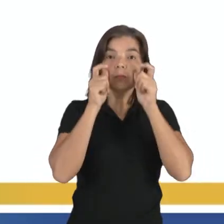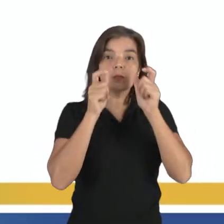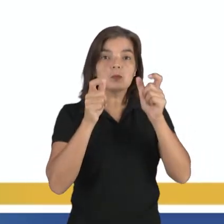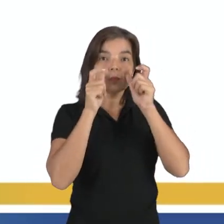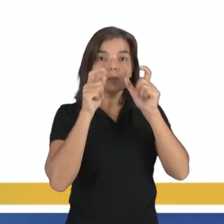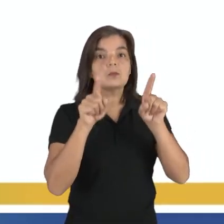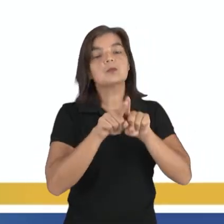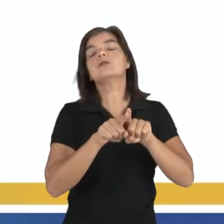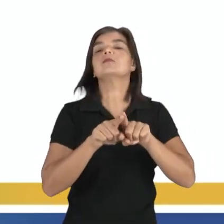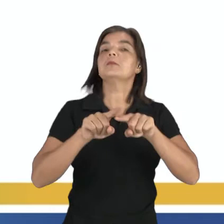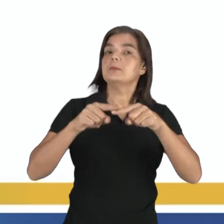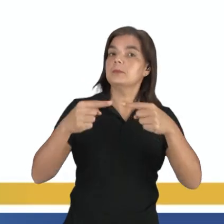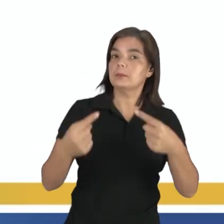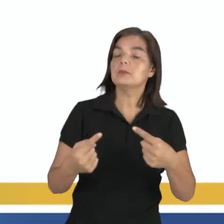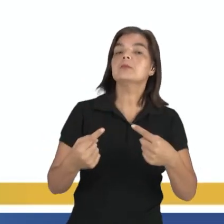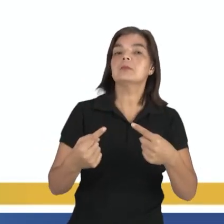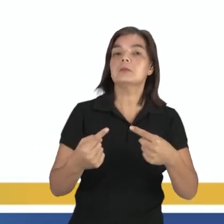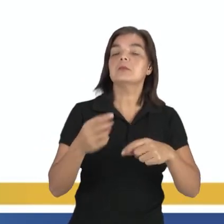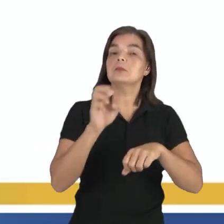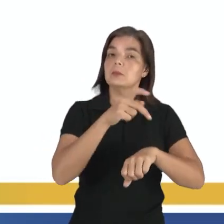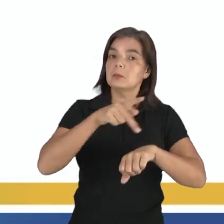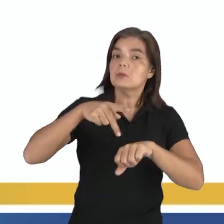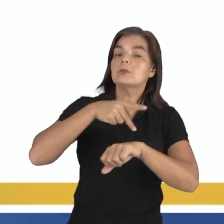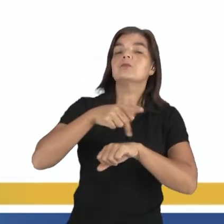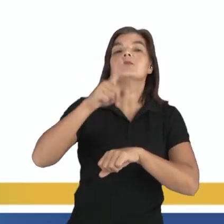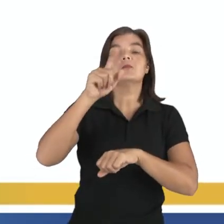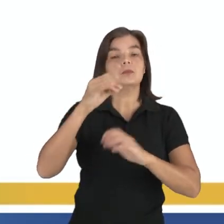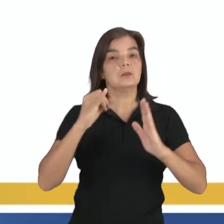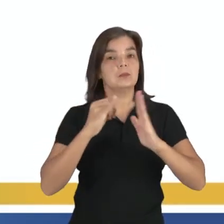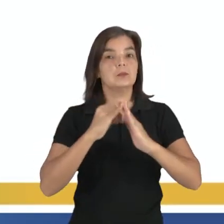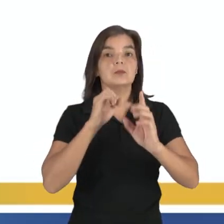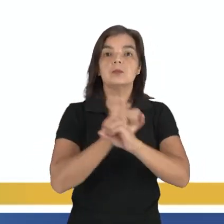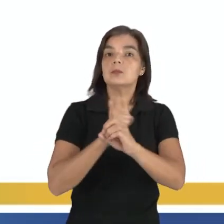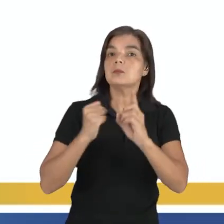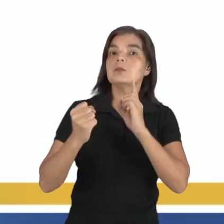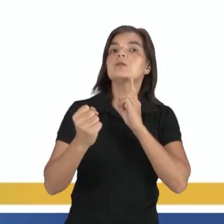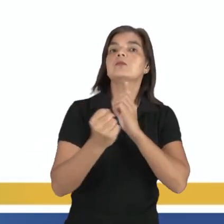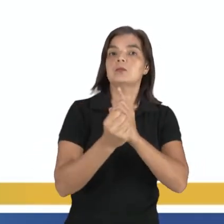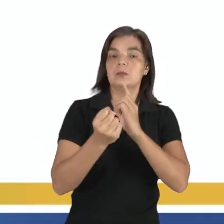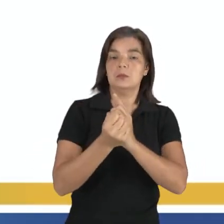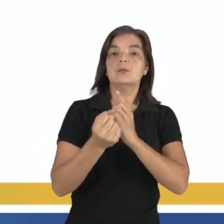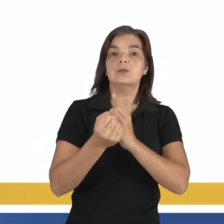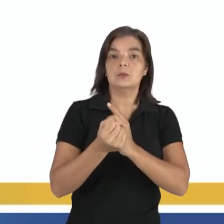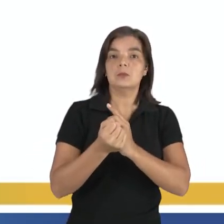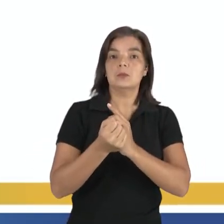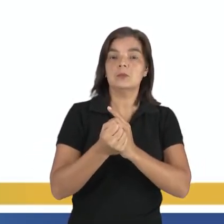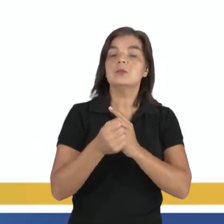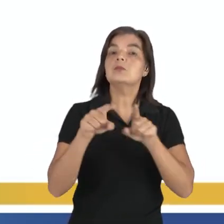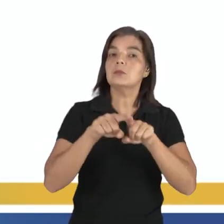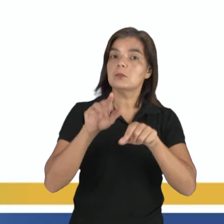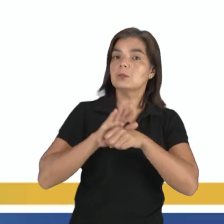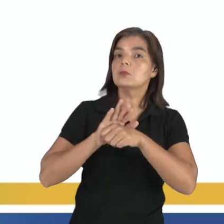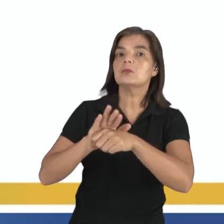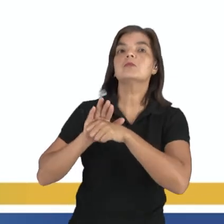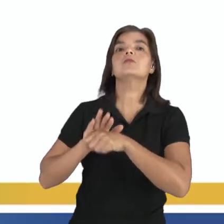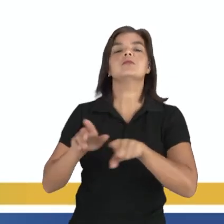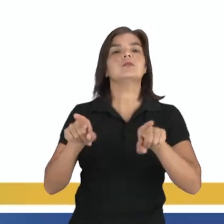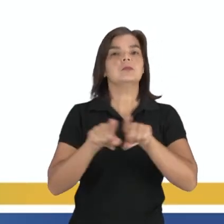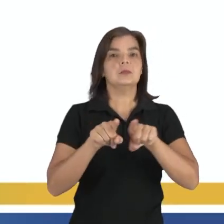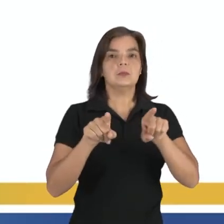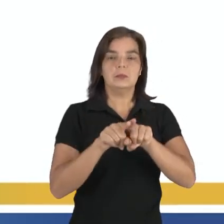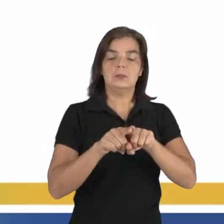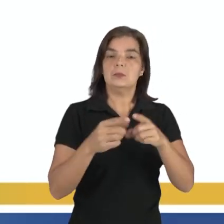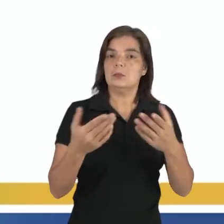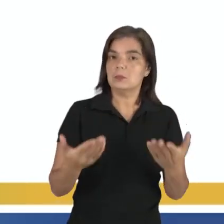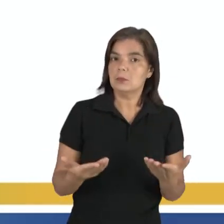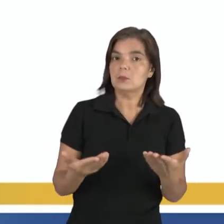interesses desaparecessem, mas o Estado é uma instituição social que, dentre as suas várias atribuições, mas